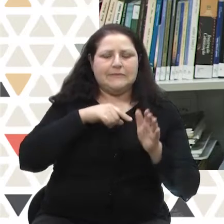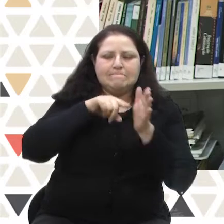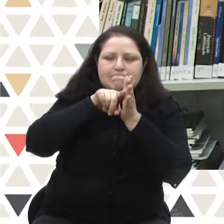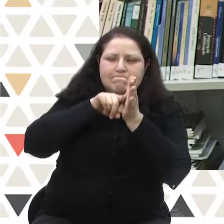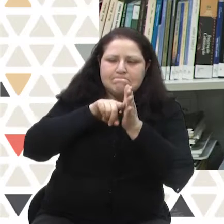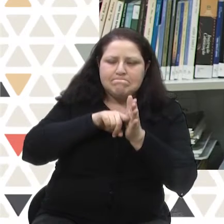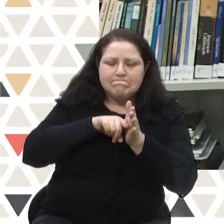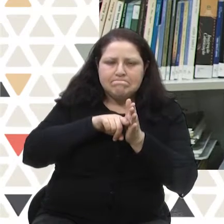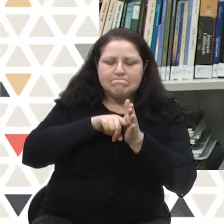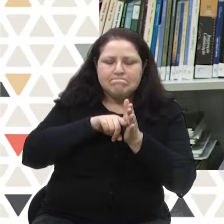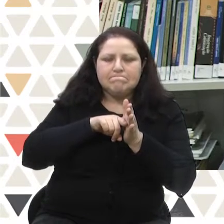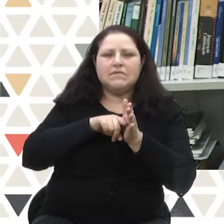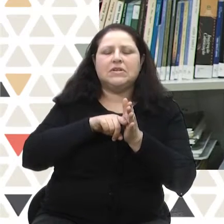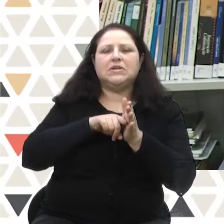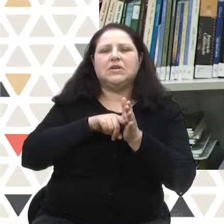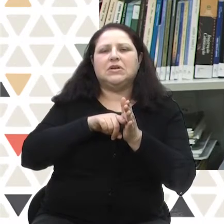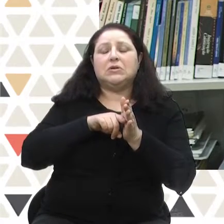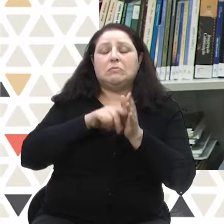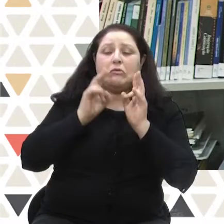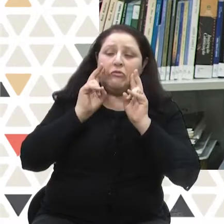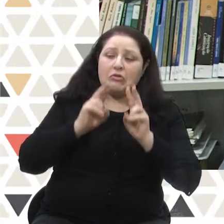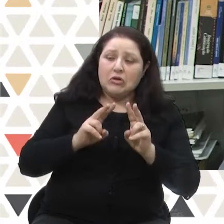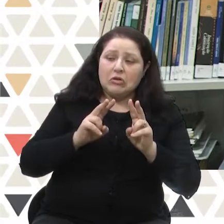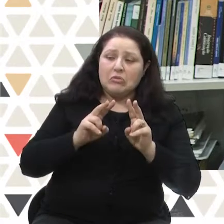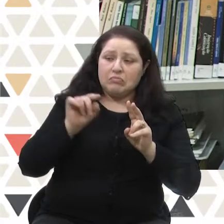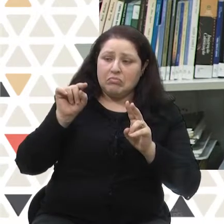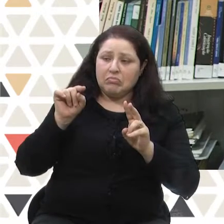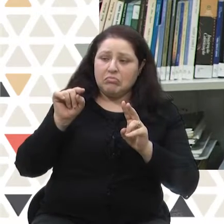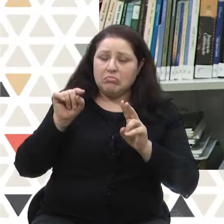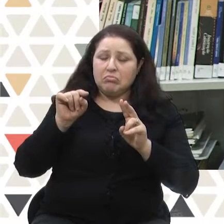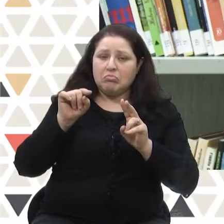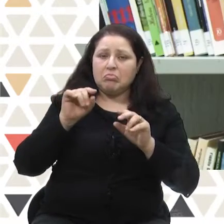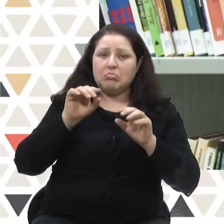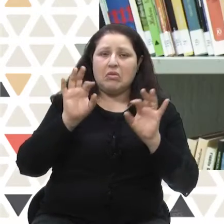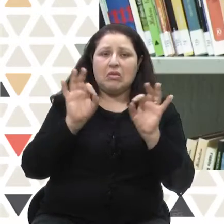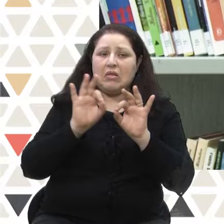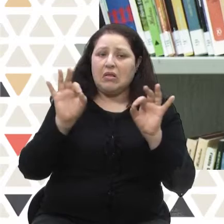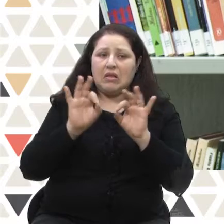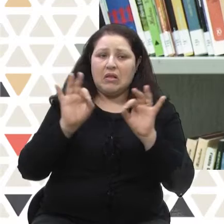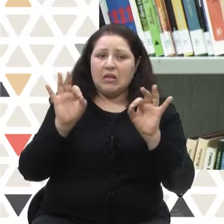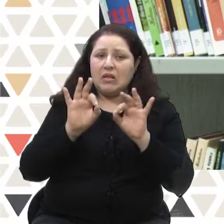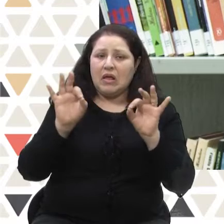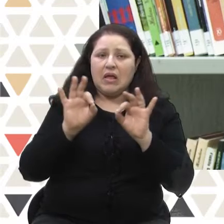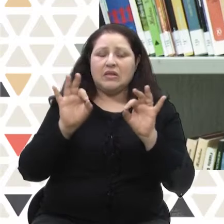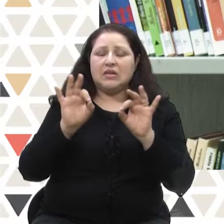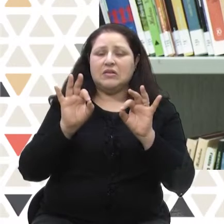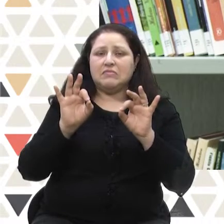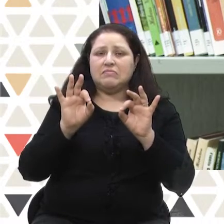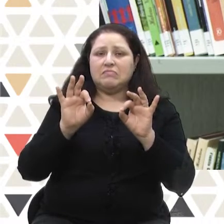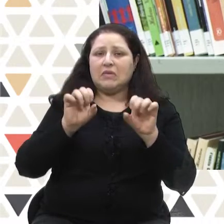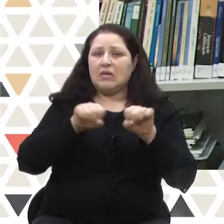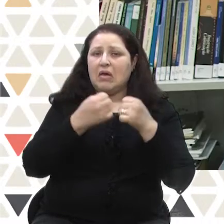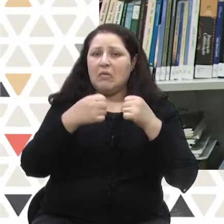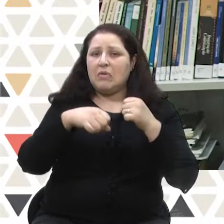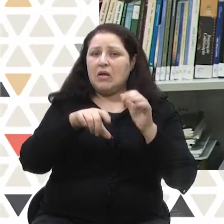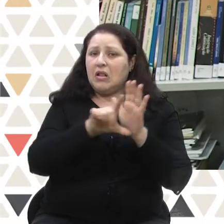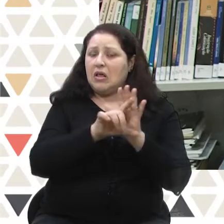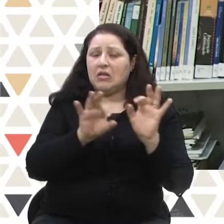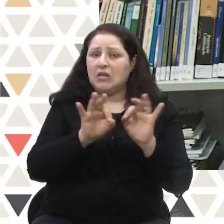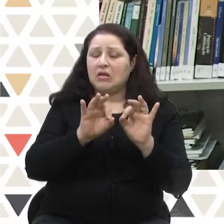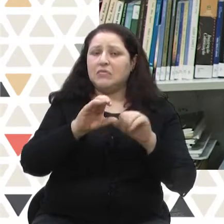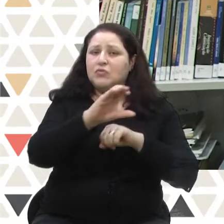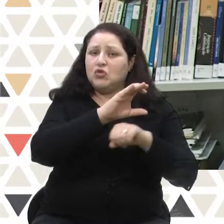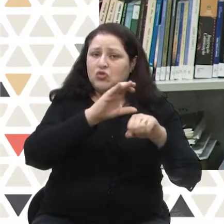Federal, e ainda em sede de cautelar, em sede liminar, não verificou ofensa à Constituição. O